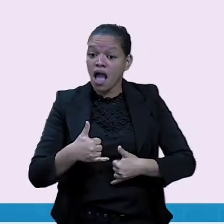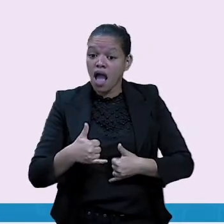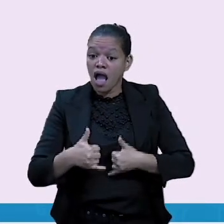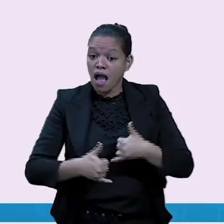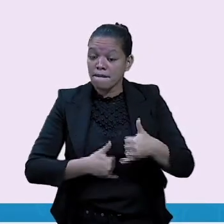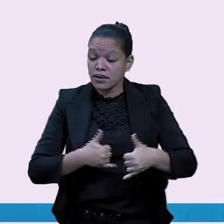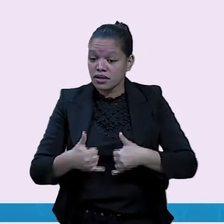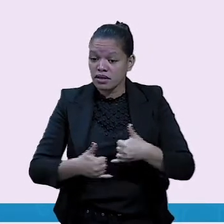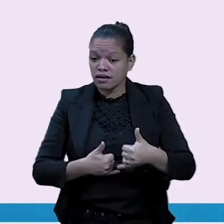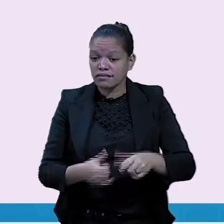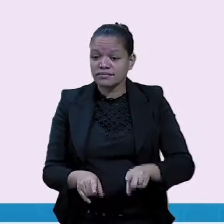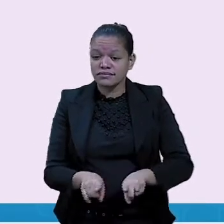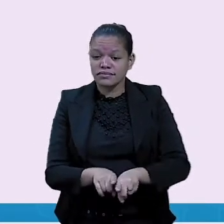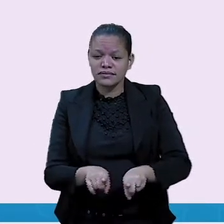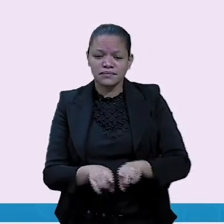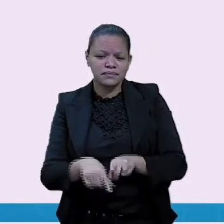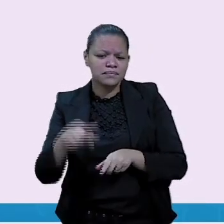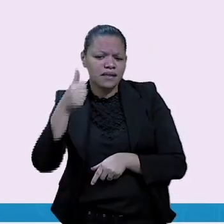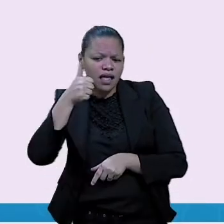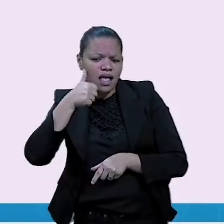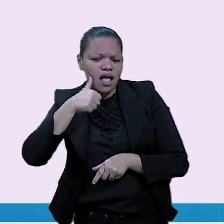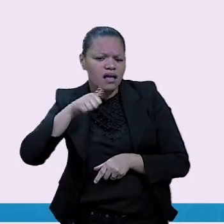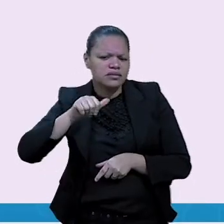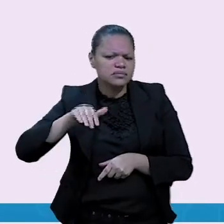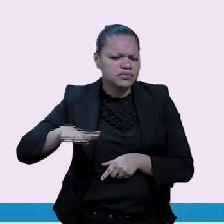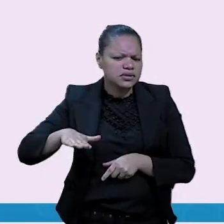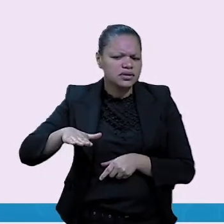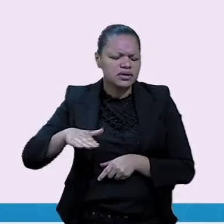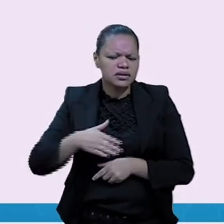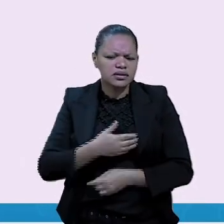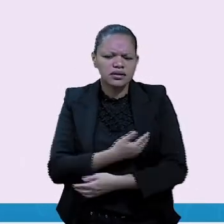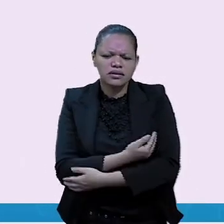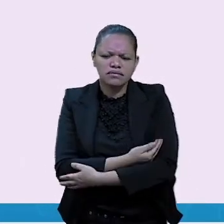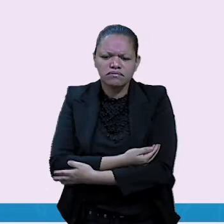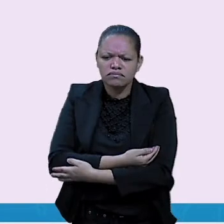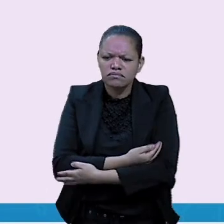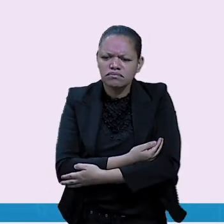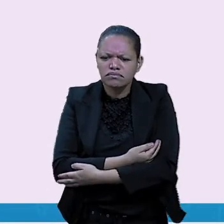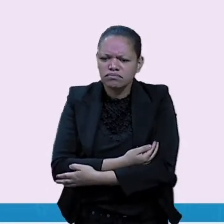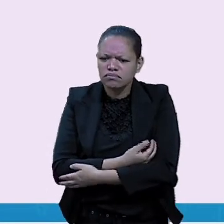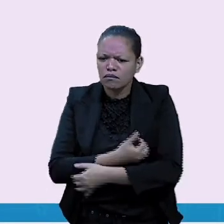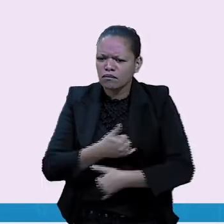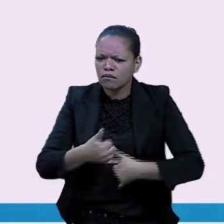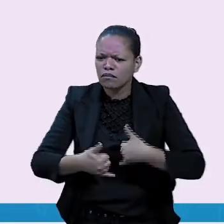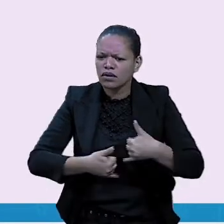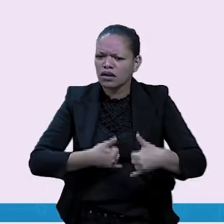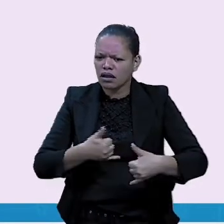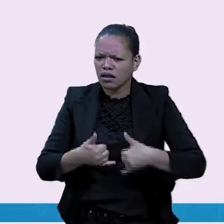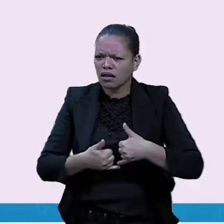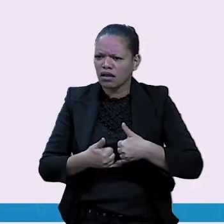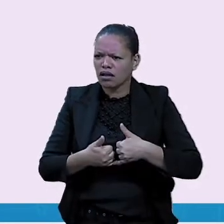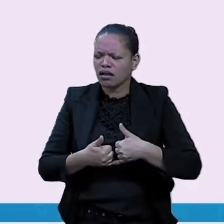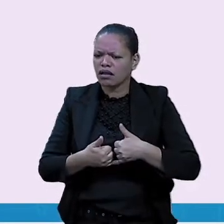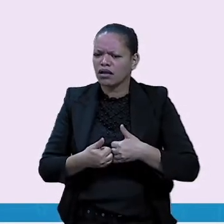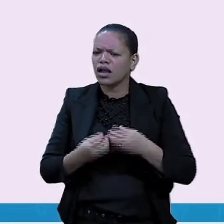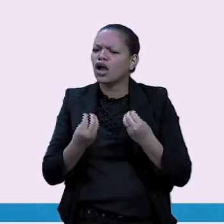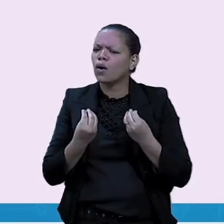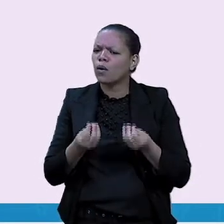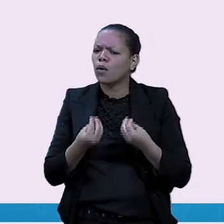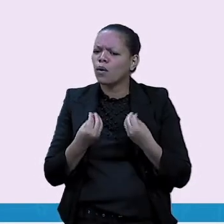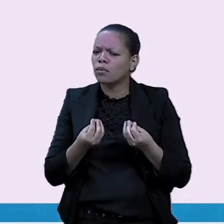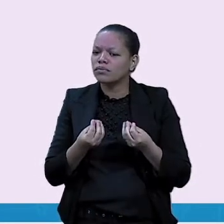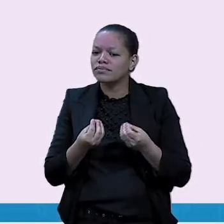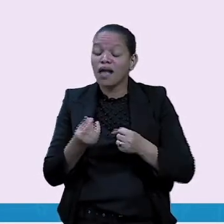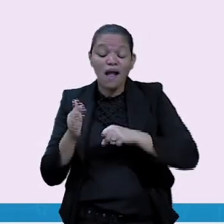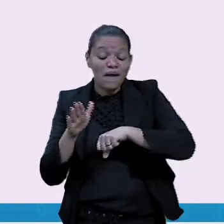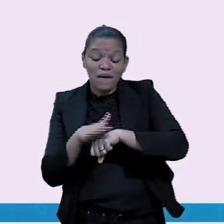exemplo. Quando estão brincando de bonecas, eu observo muito a minha filha brincar com a boneca dela. Ela